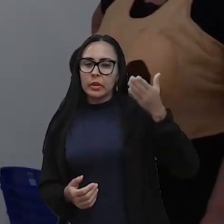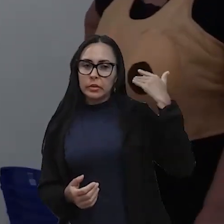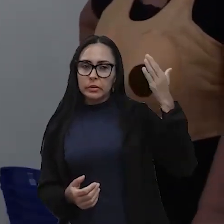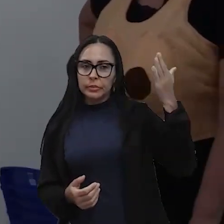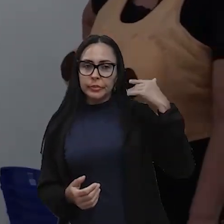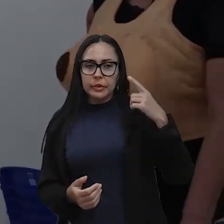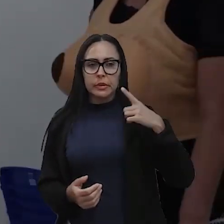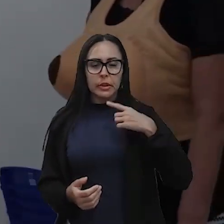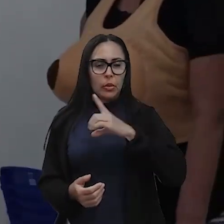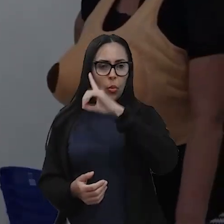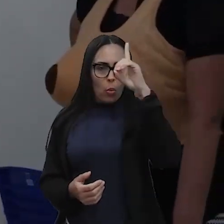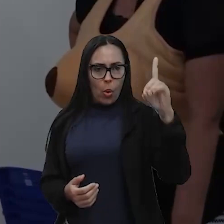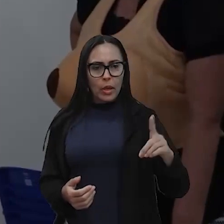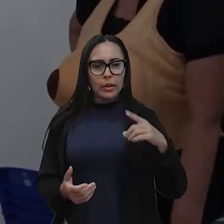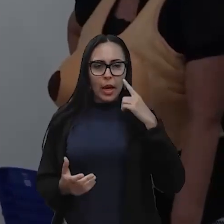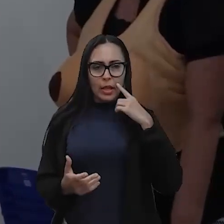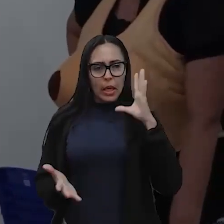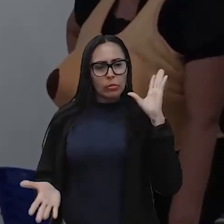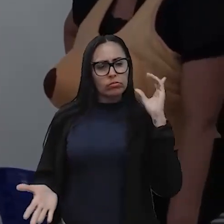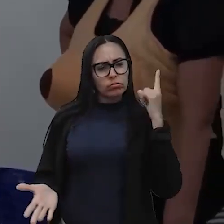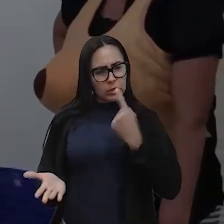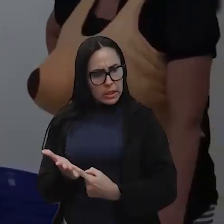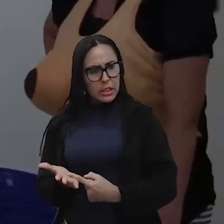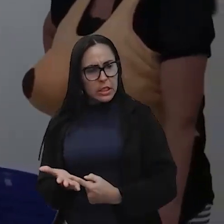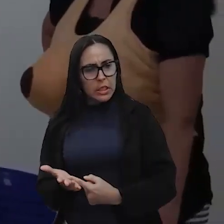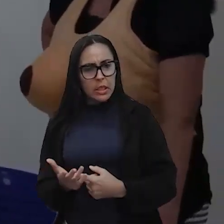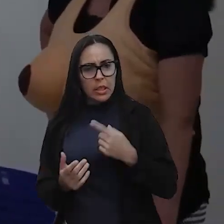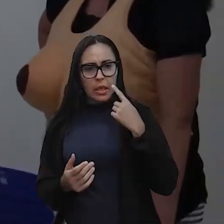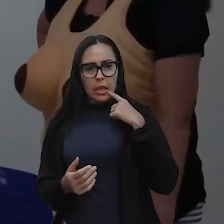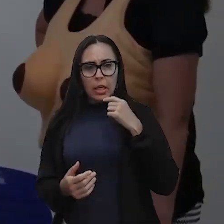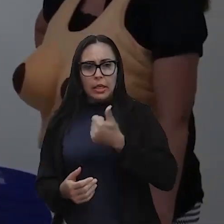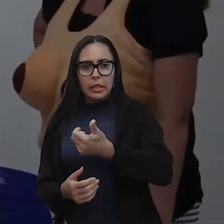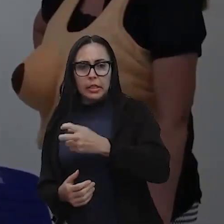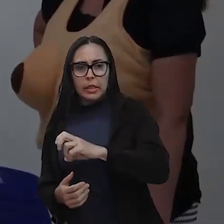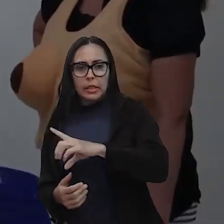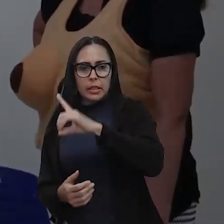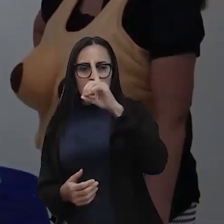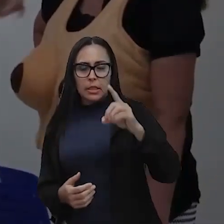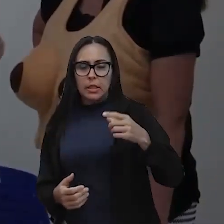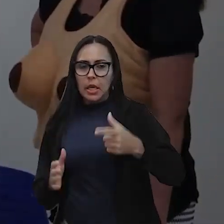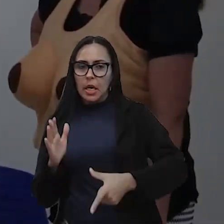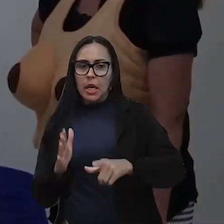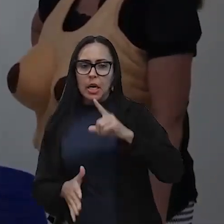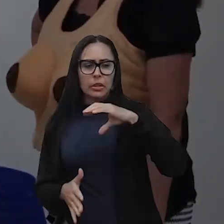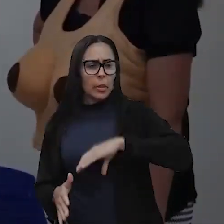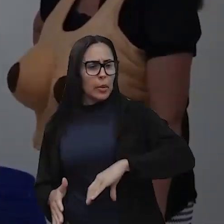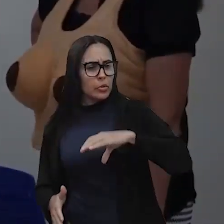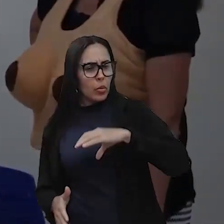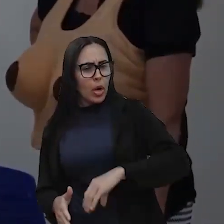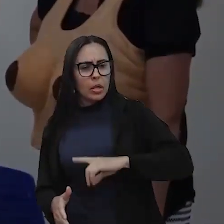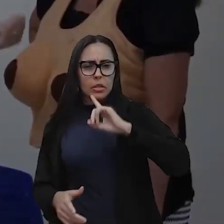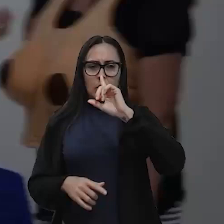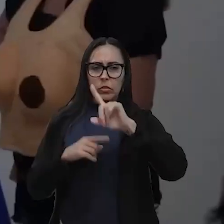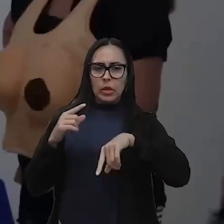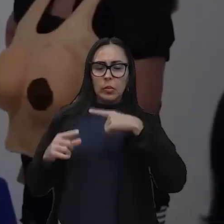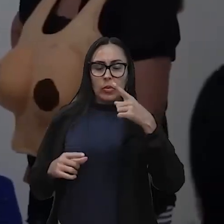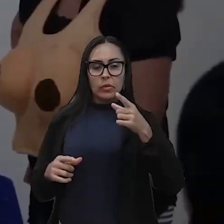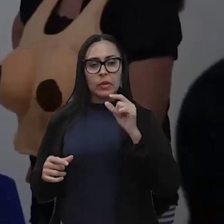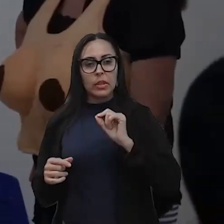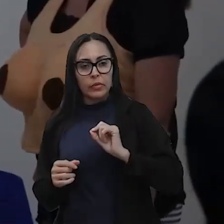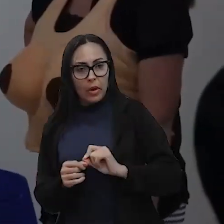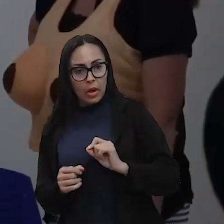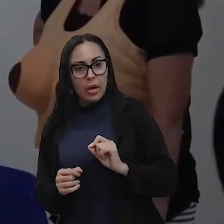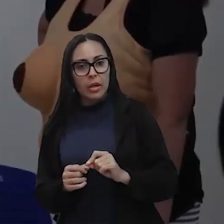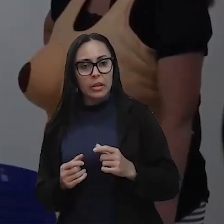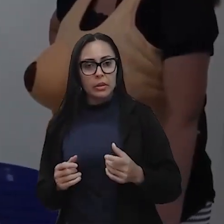X, lembra? Nos comerciais, 15 dias antes da menstruação, 15 dias depois da menstruação você faz